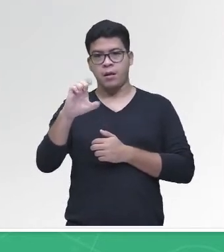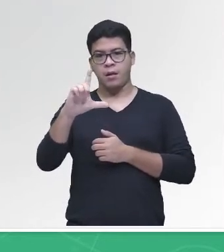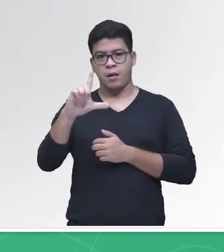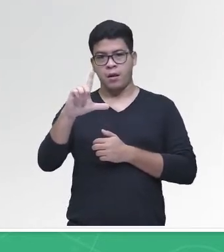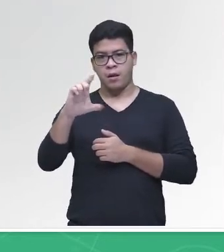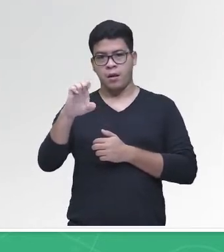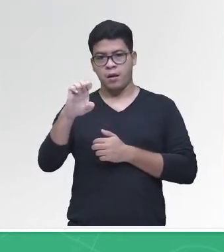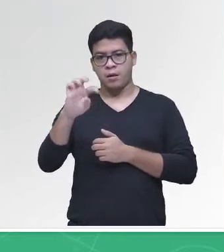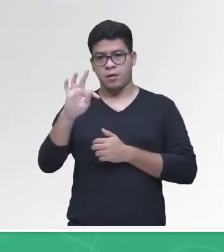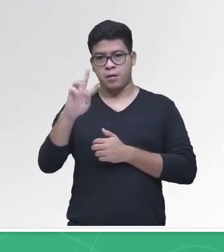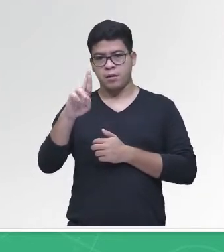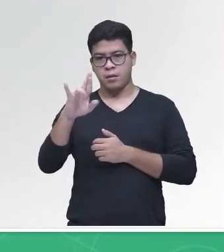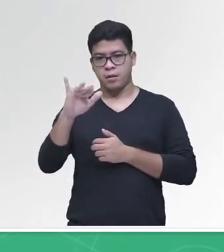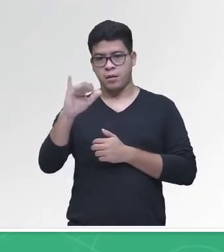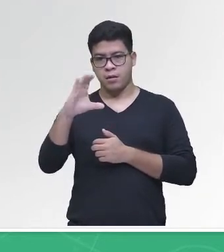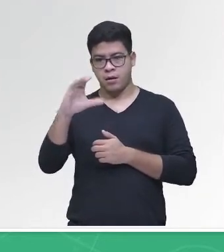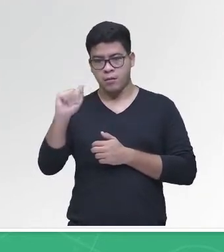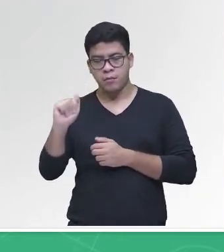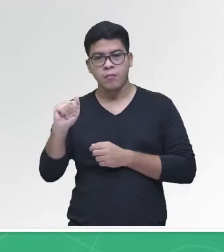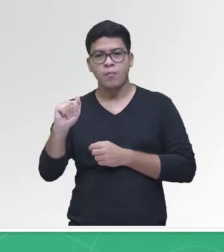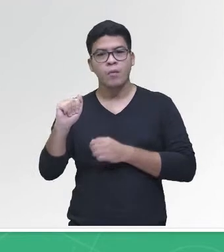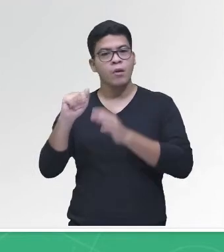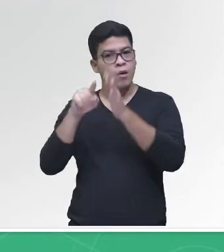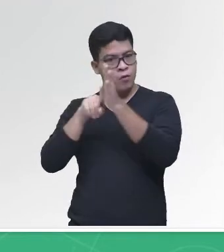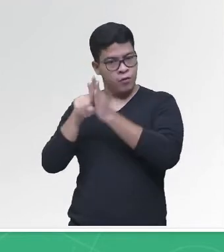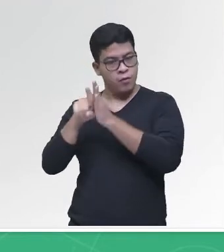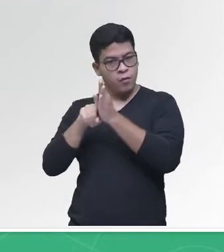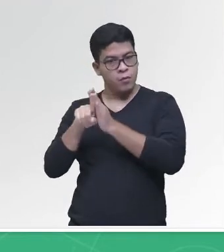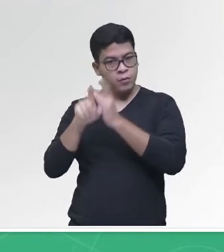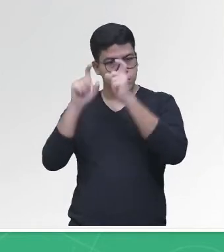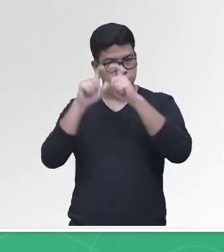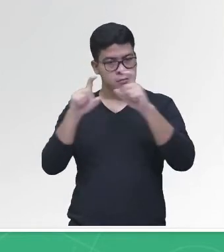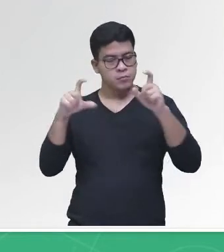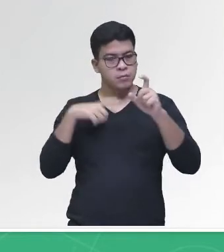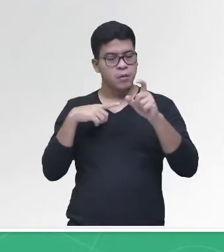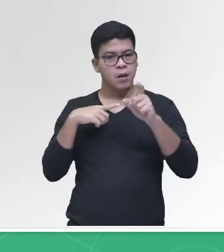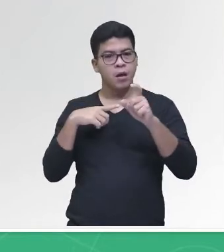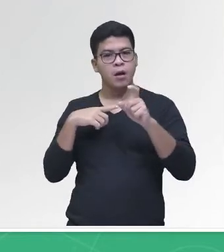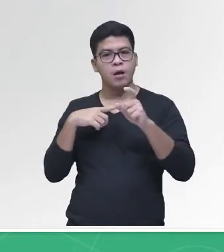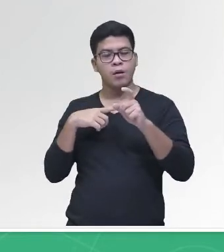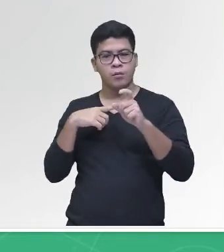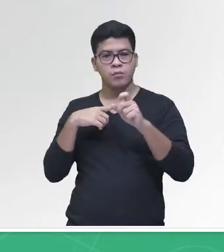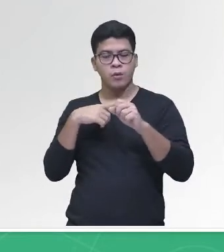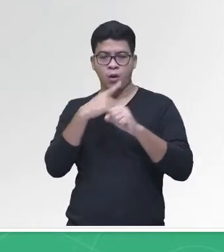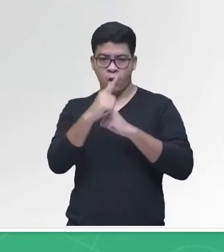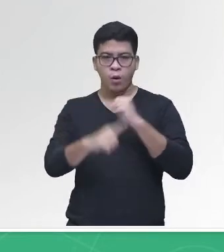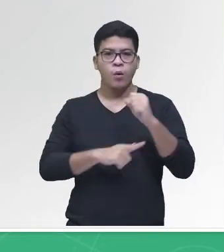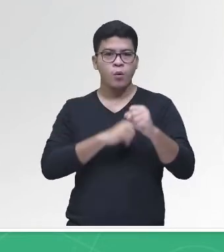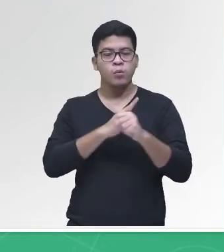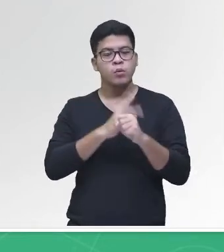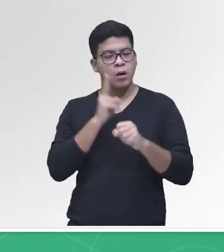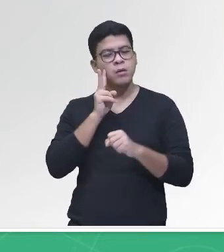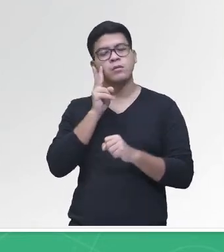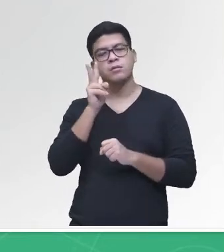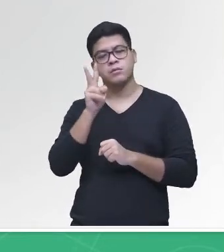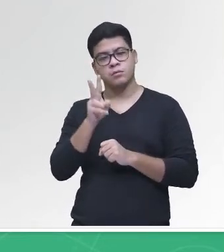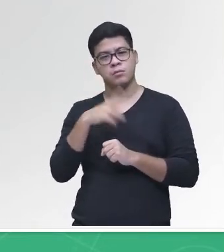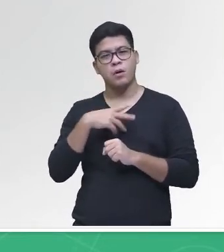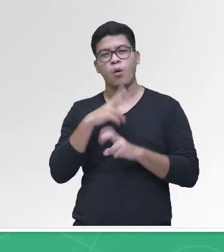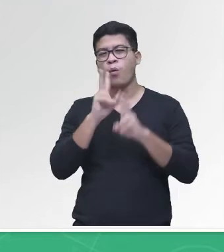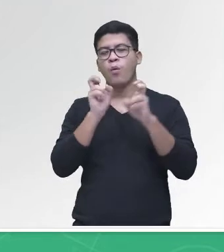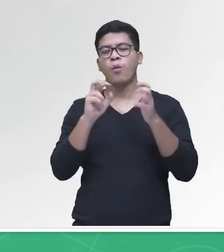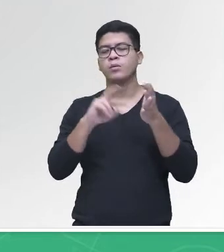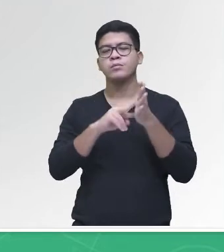o vidro e a lã. Neutro. O vidro é neutro e a lã neutra. Aí você pode... Ah, a professora falou